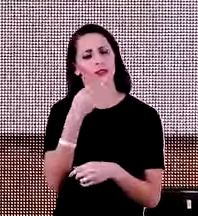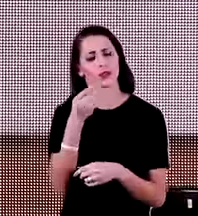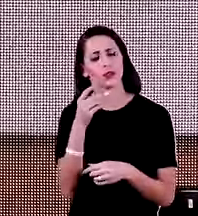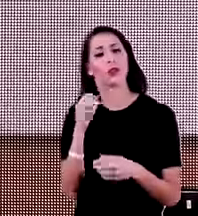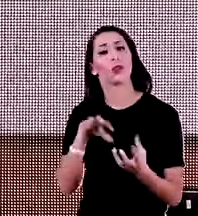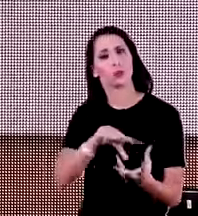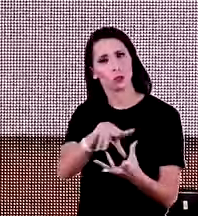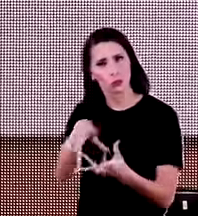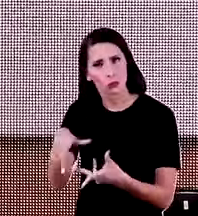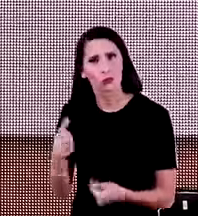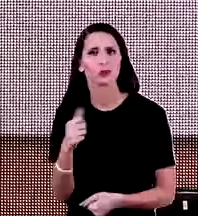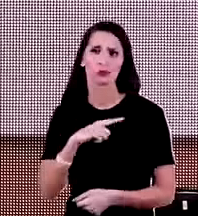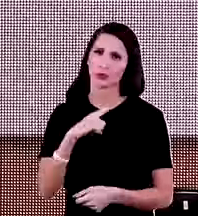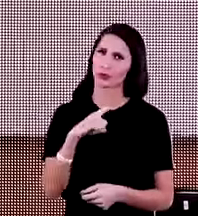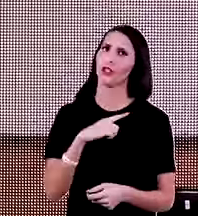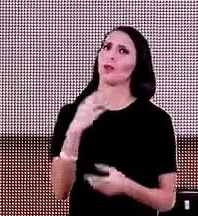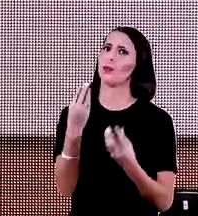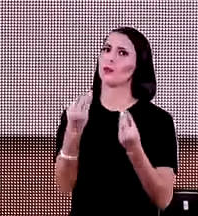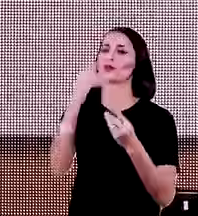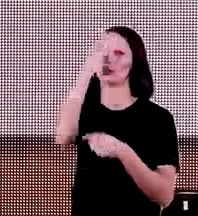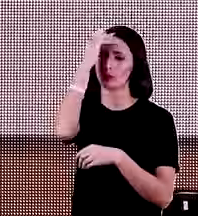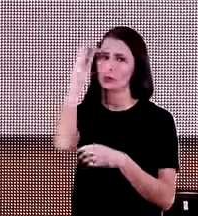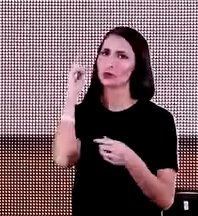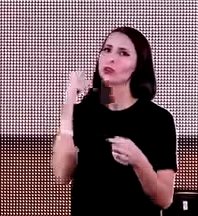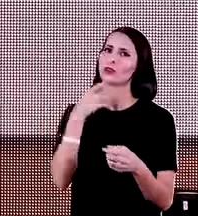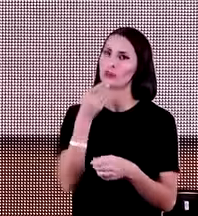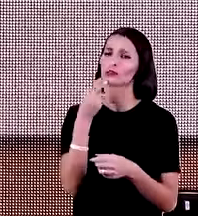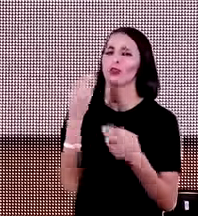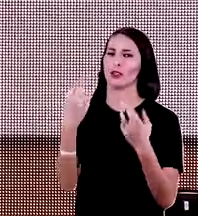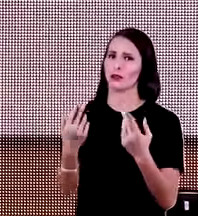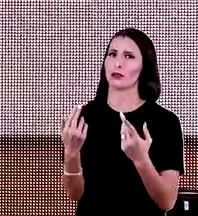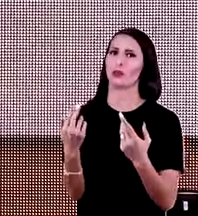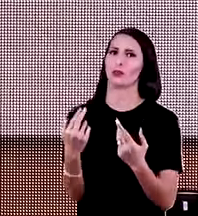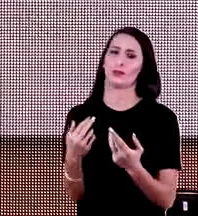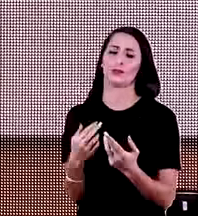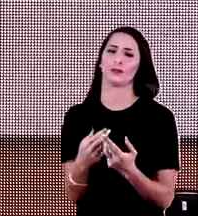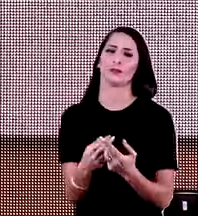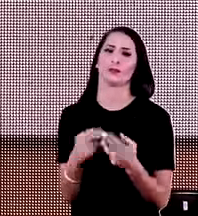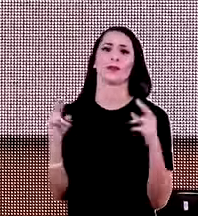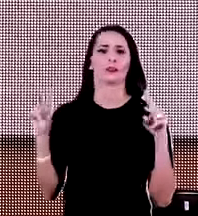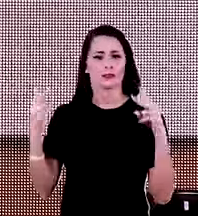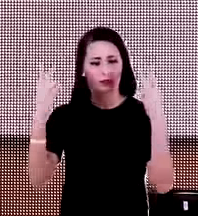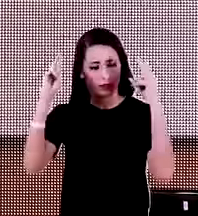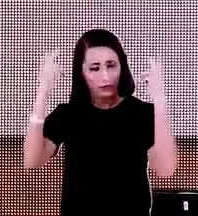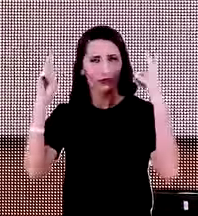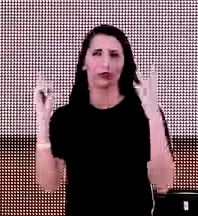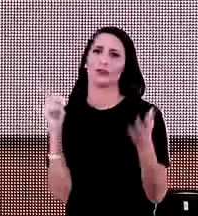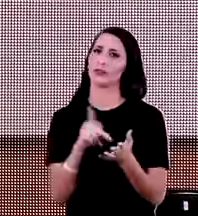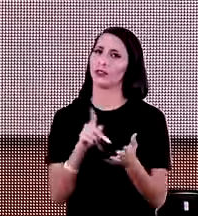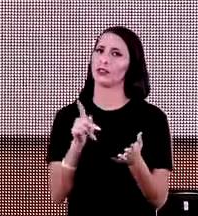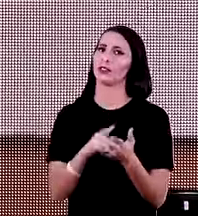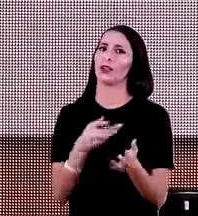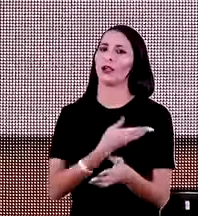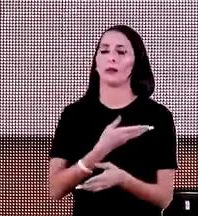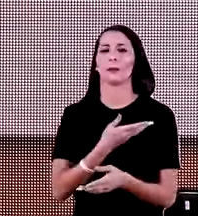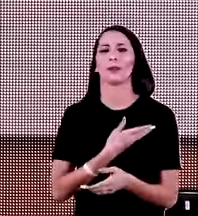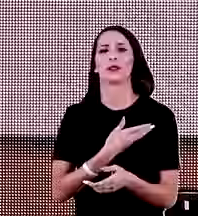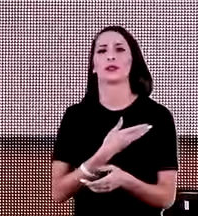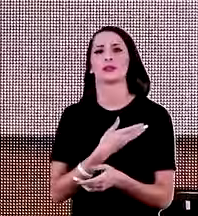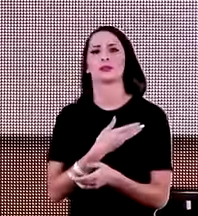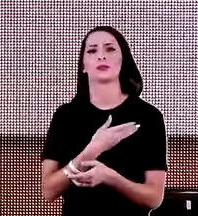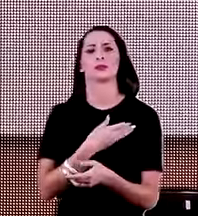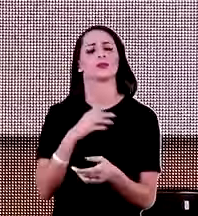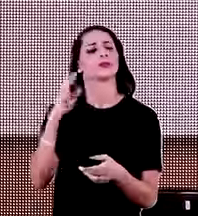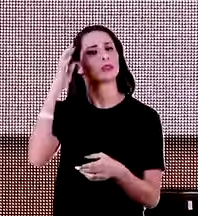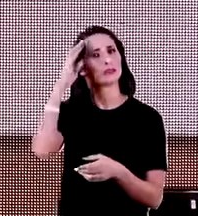ouro. Vale ou não vale? Vale. Esse é o verdadeiro amigo. O amigo que é capaz de fazer o que precisa ser feito. Uma